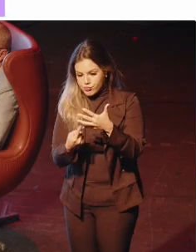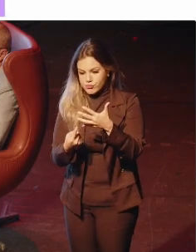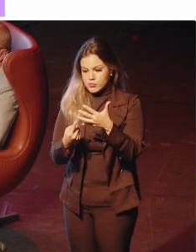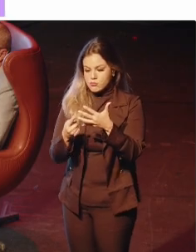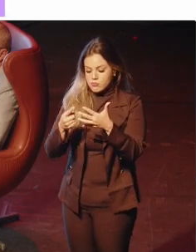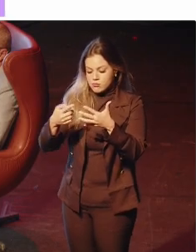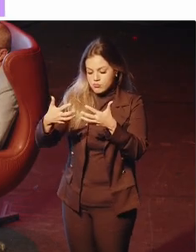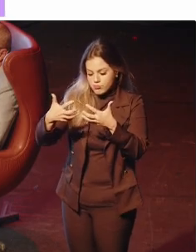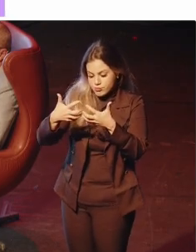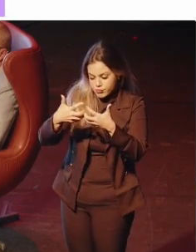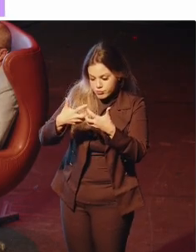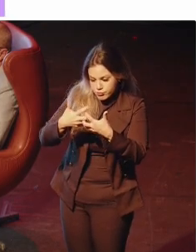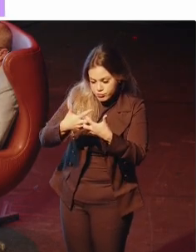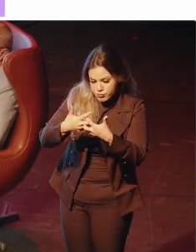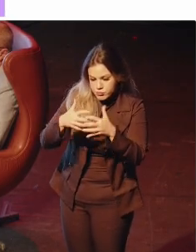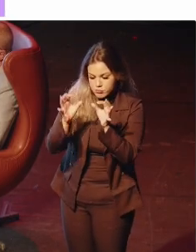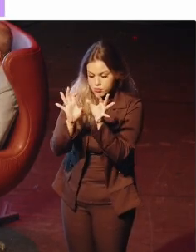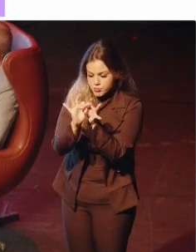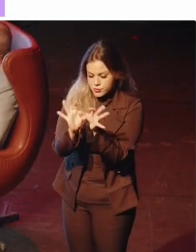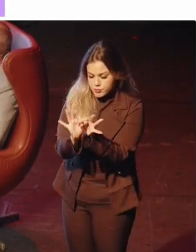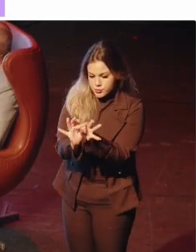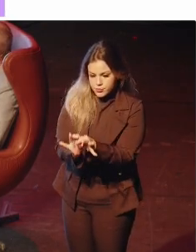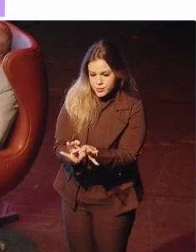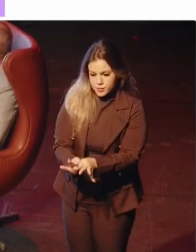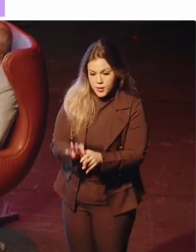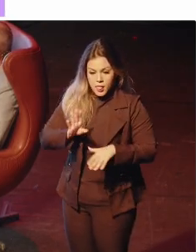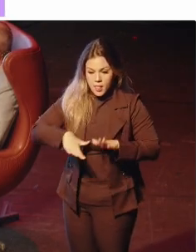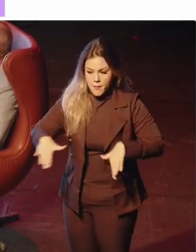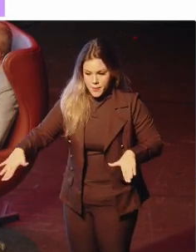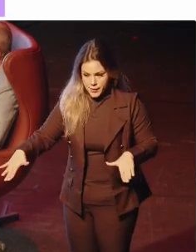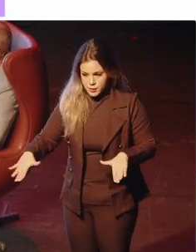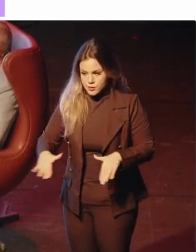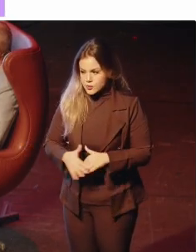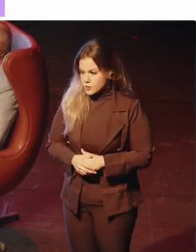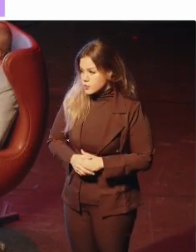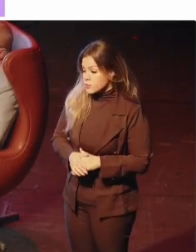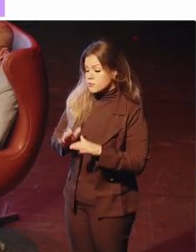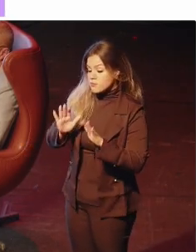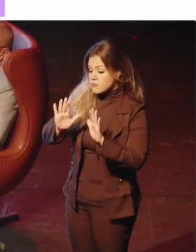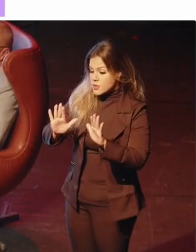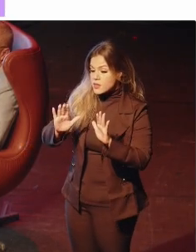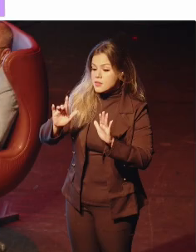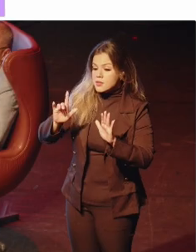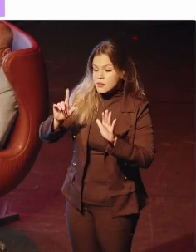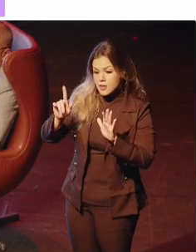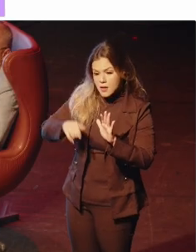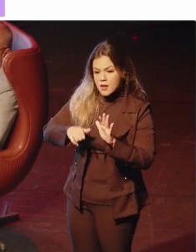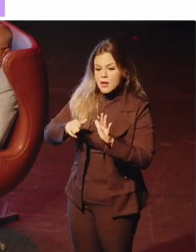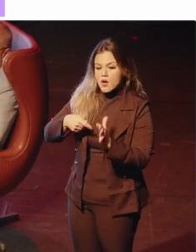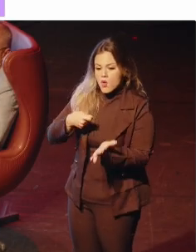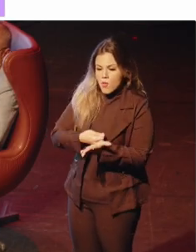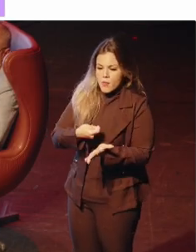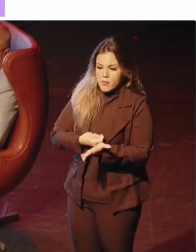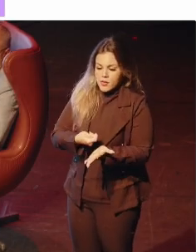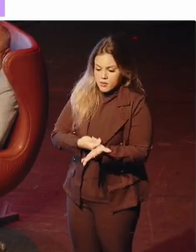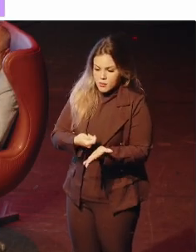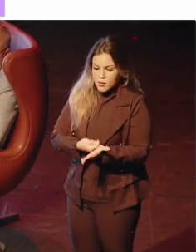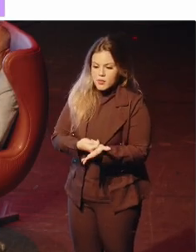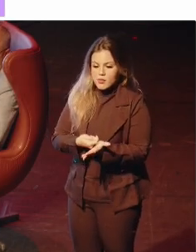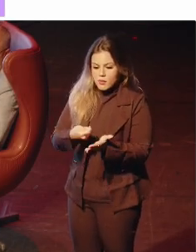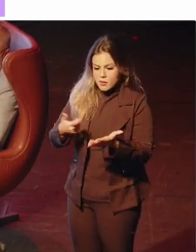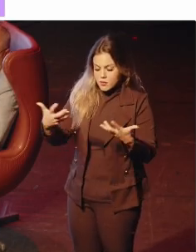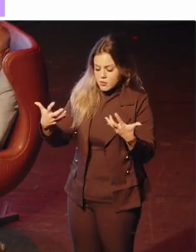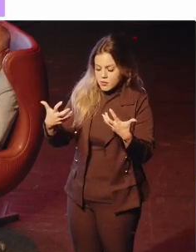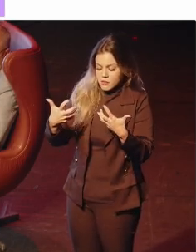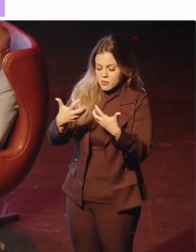fases para tirar esse amiloide. Então, obrigatoriamente, você tem que